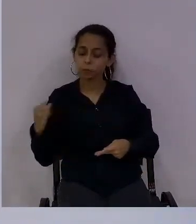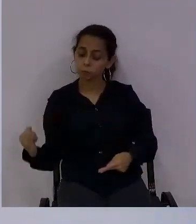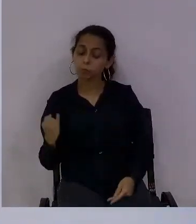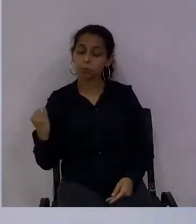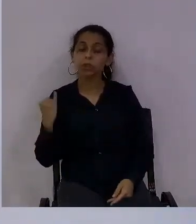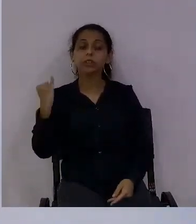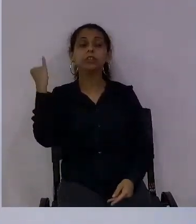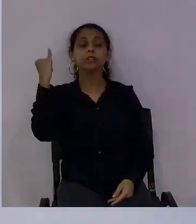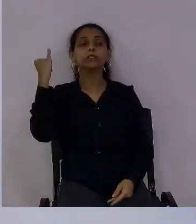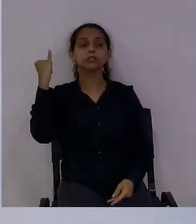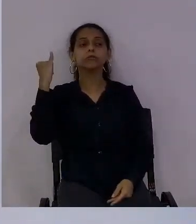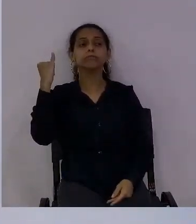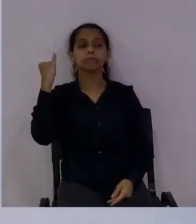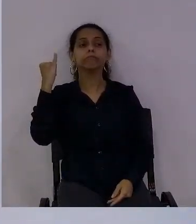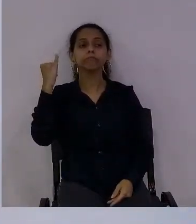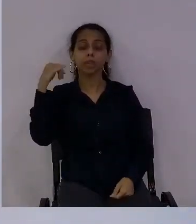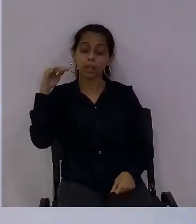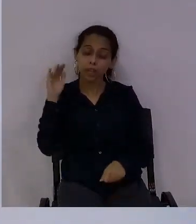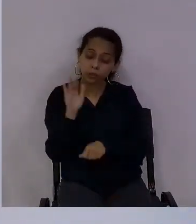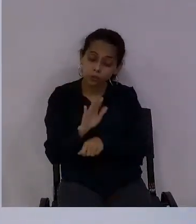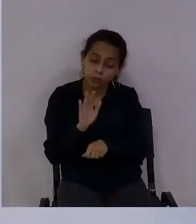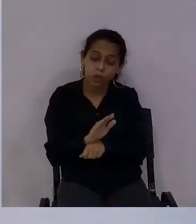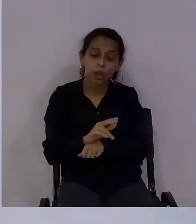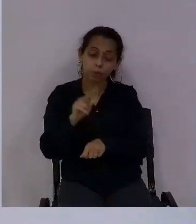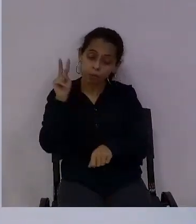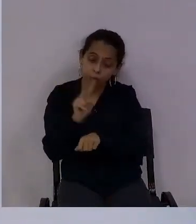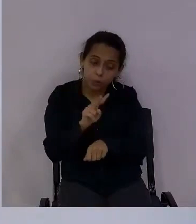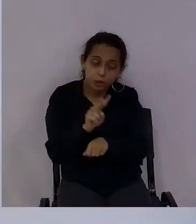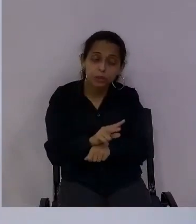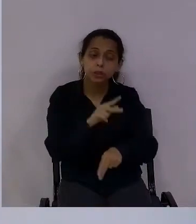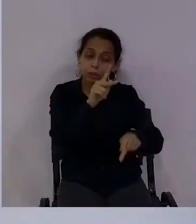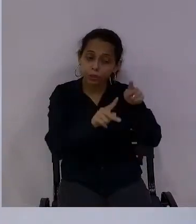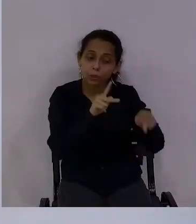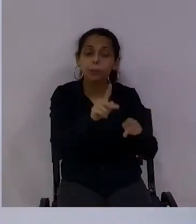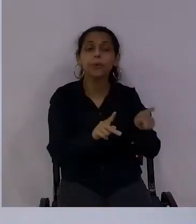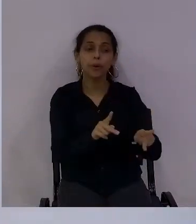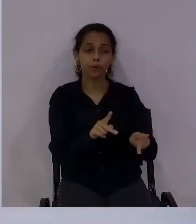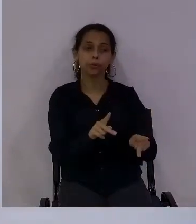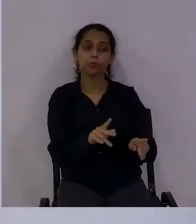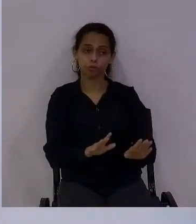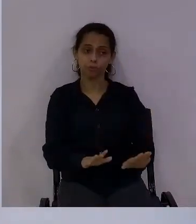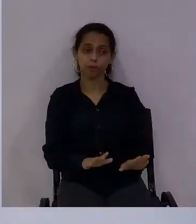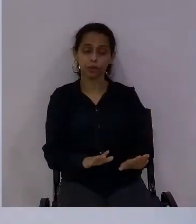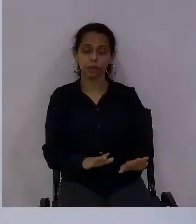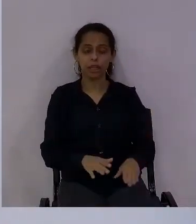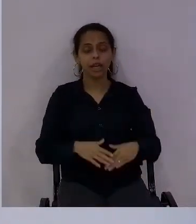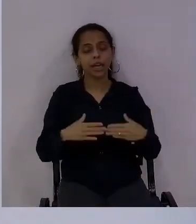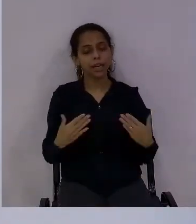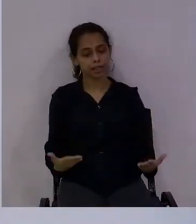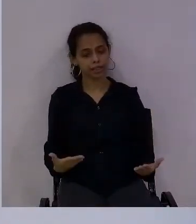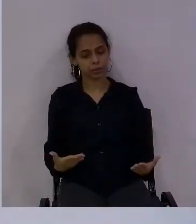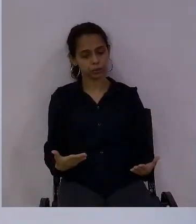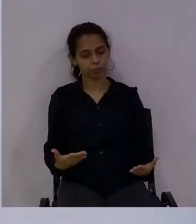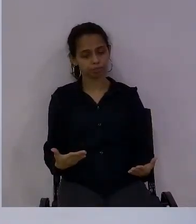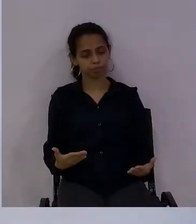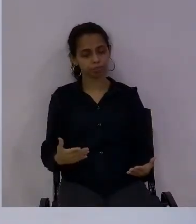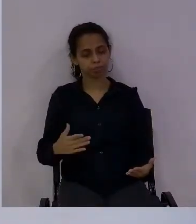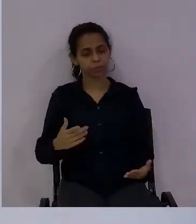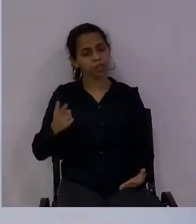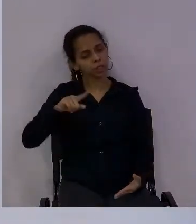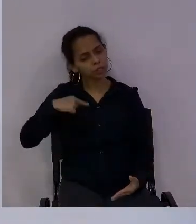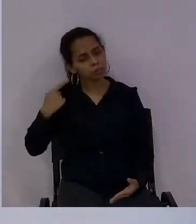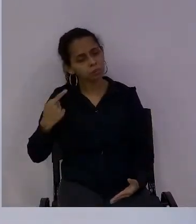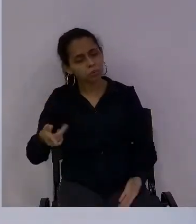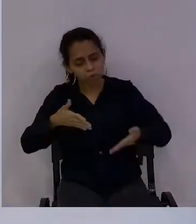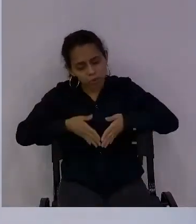preservação de todo um povo. Então, depois do parto, nascia-se o